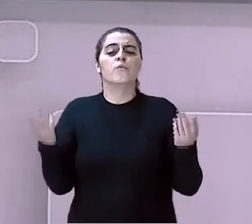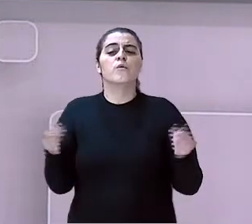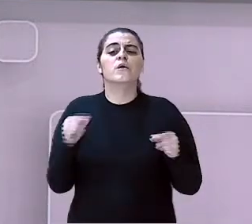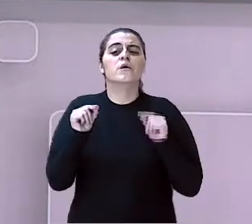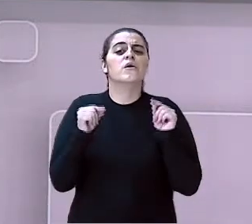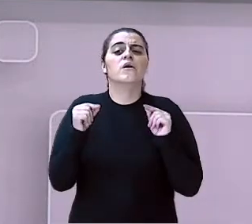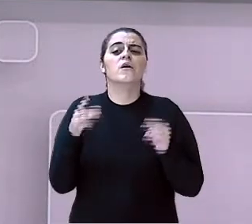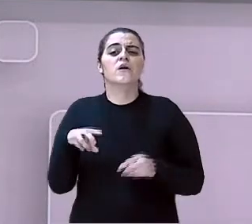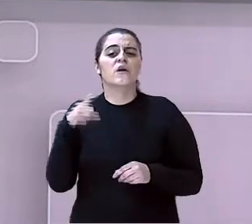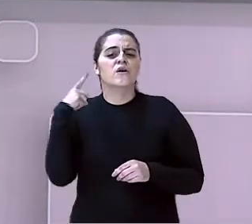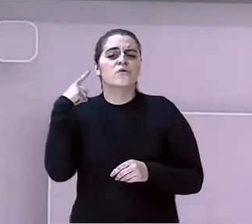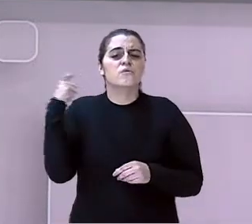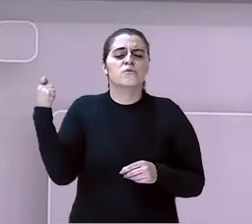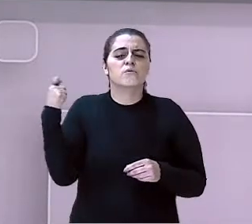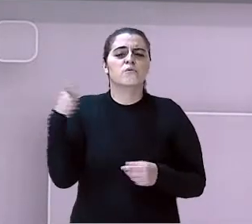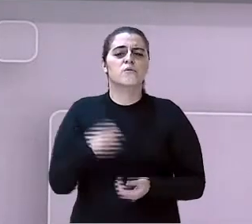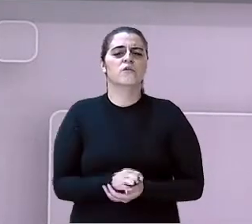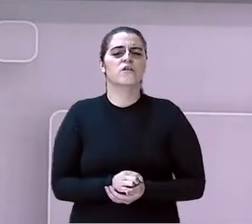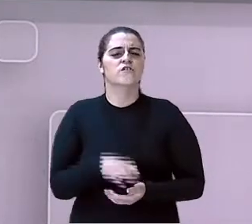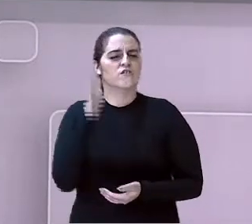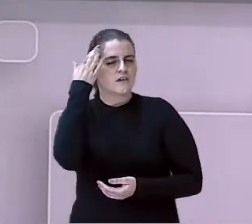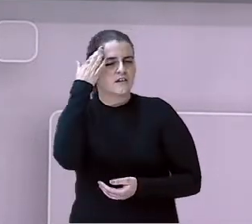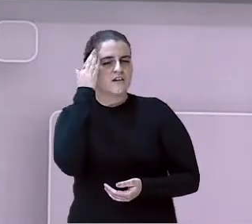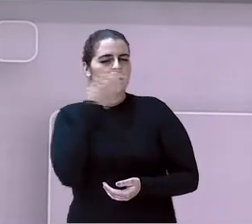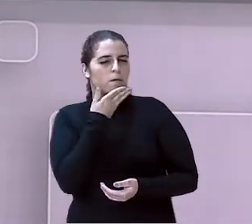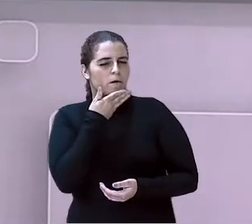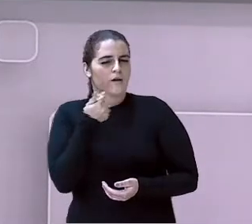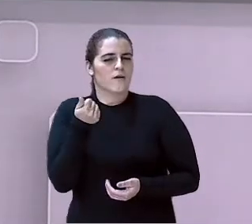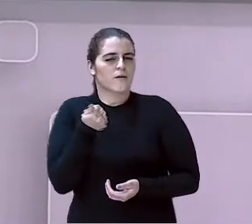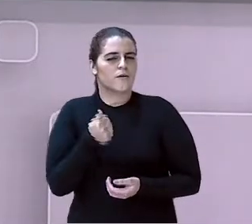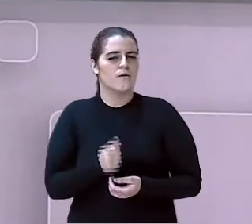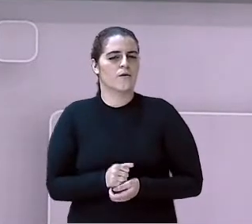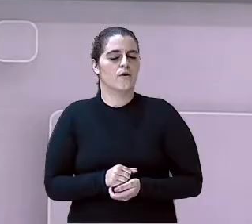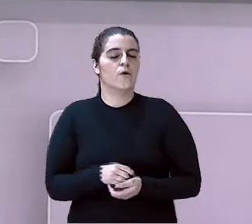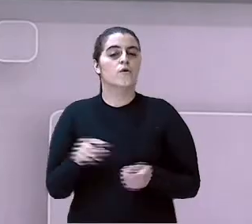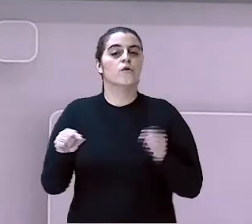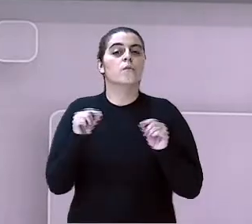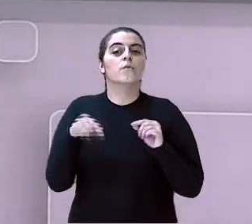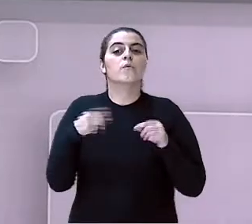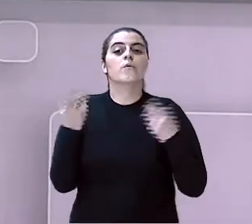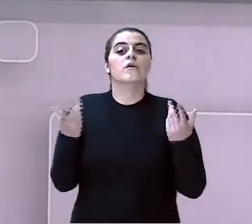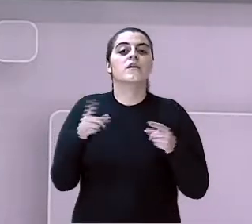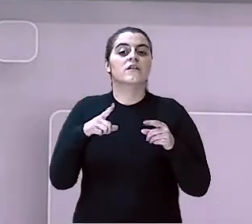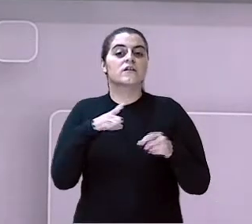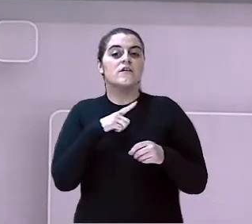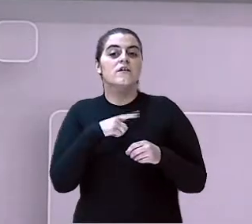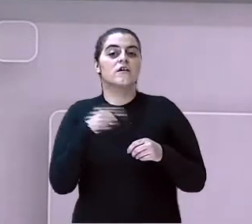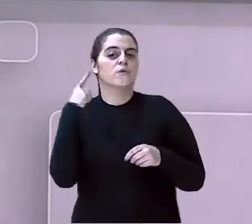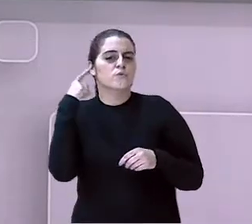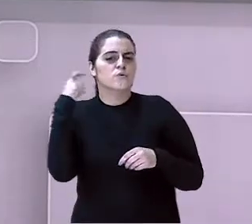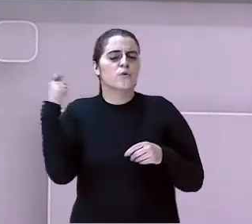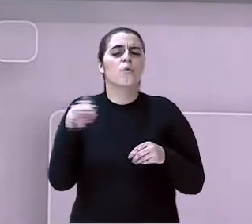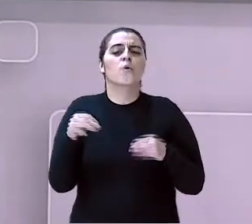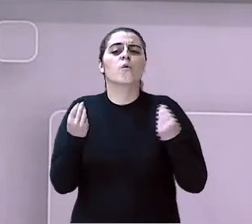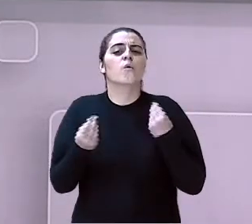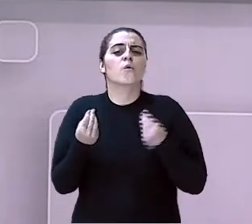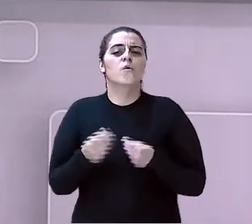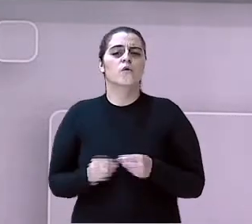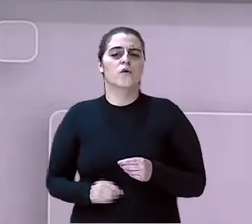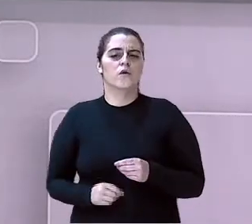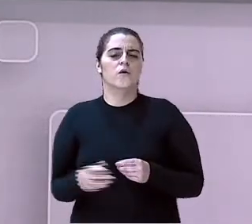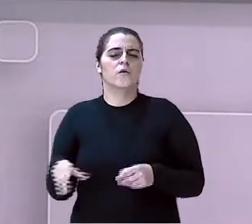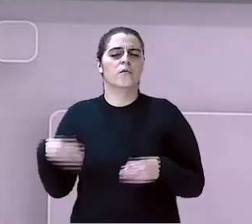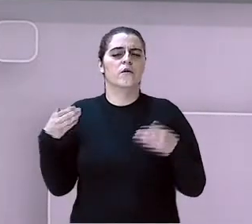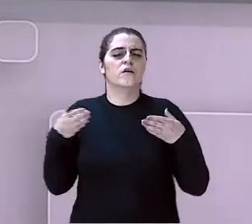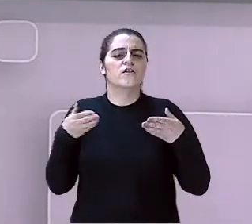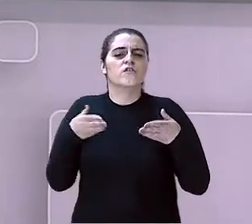som? Nessa aula de hoje a gente vai aprender sobre as propriedades do som, como que funciona, como que